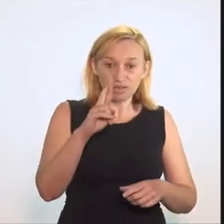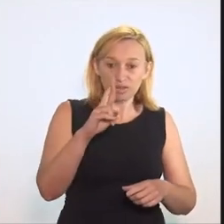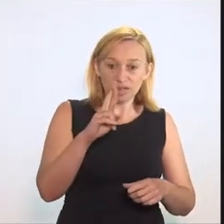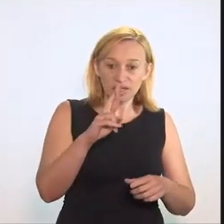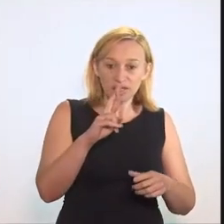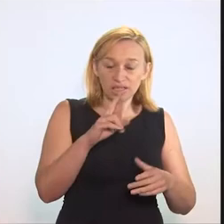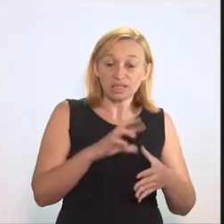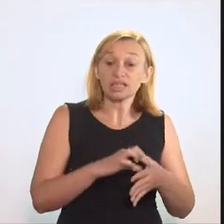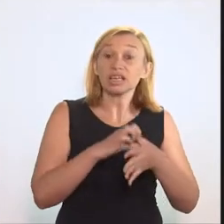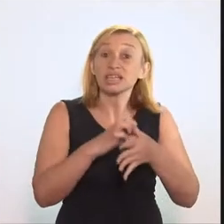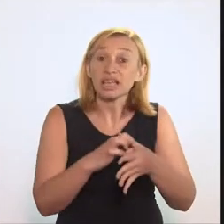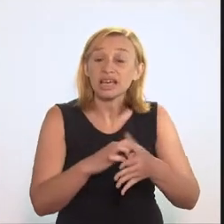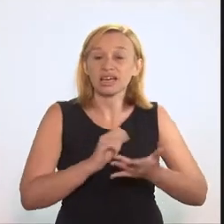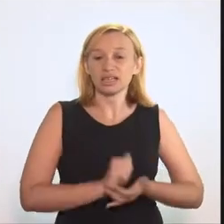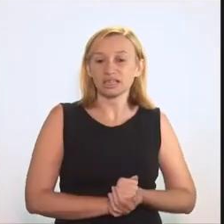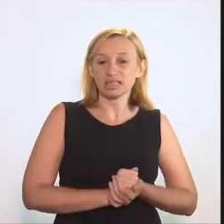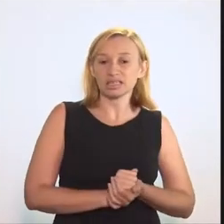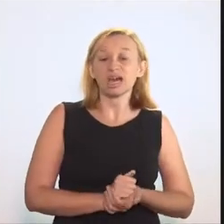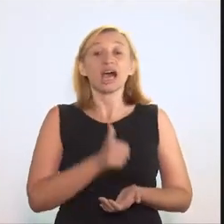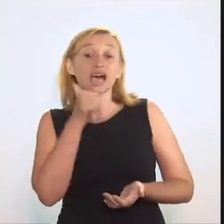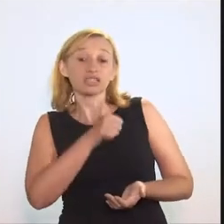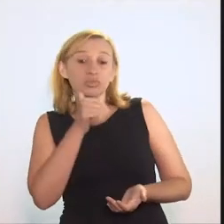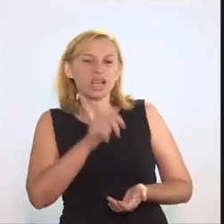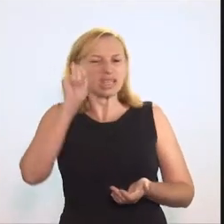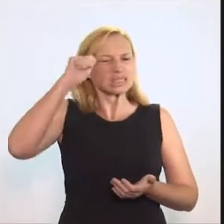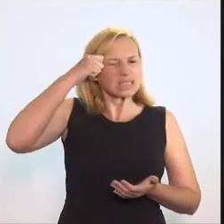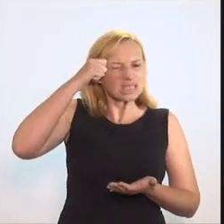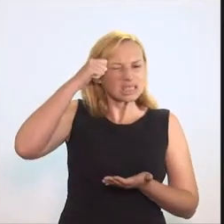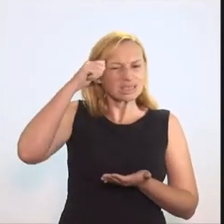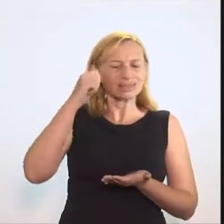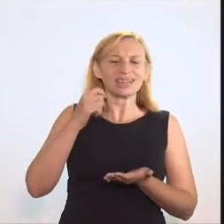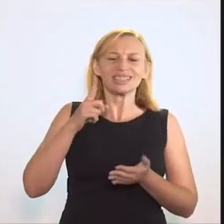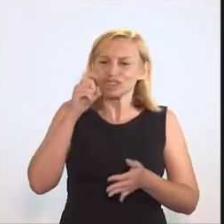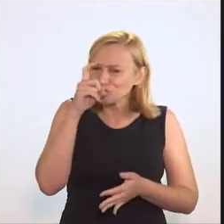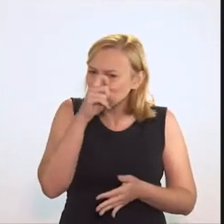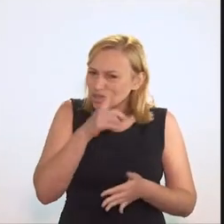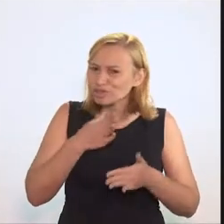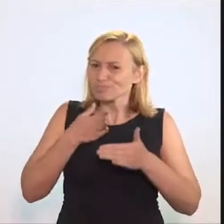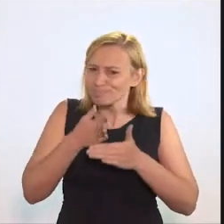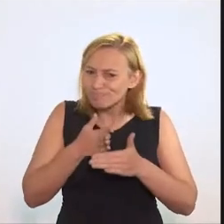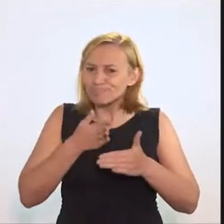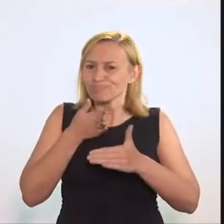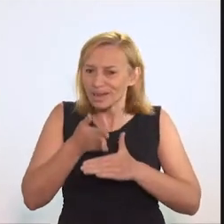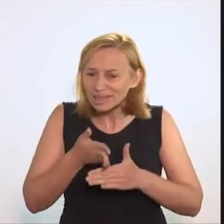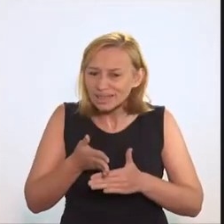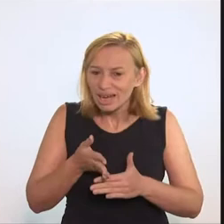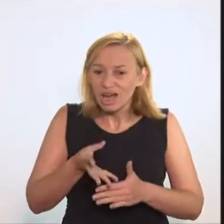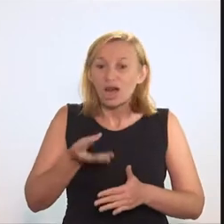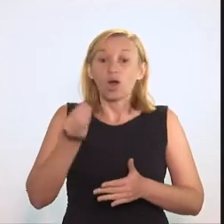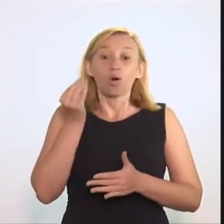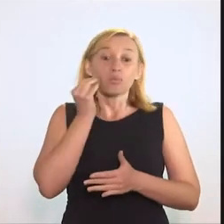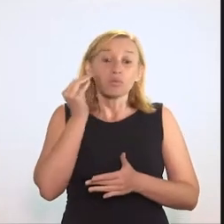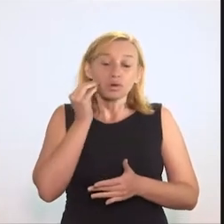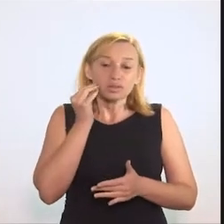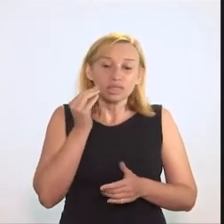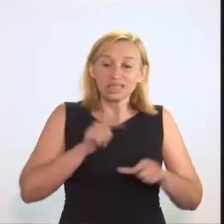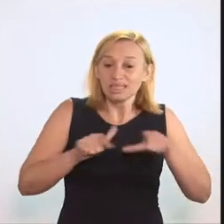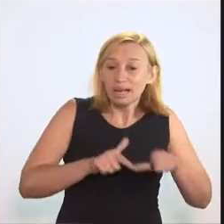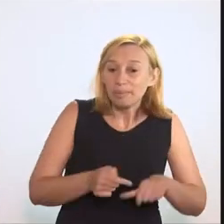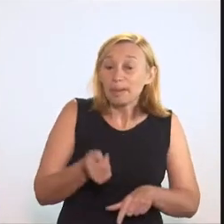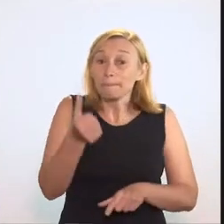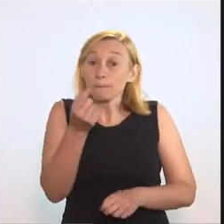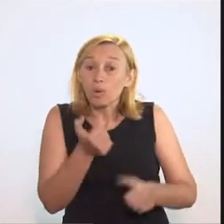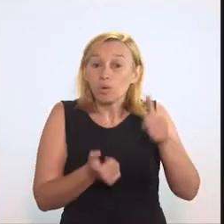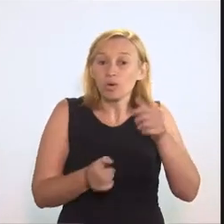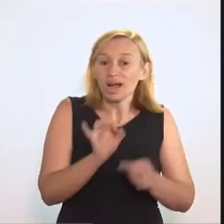um cargo de liderança, as mulheres negras ainda lutam para ter um emprego digno, para ter uma oportunidade de trabalho. Então, assim, cada mulher vai ter